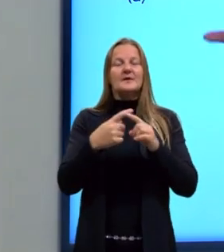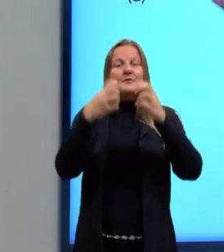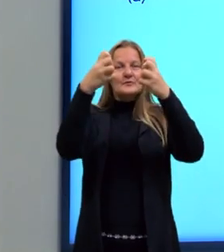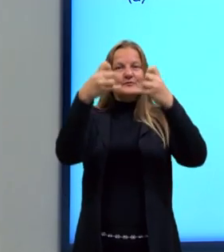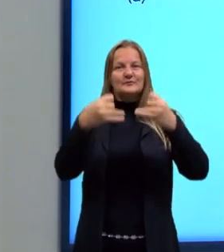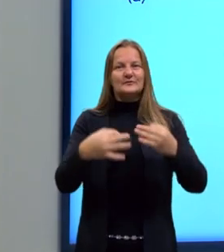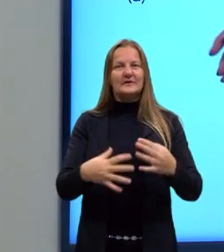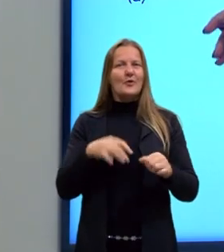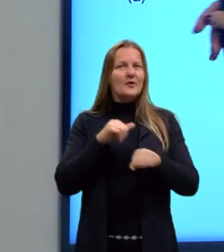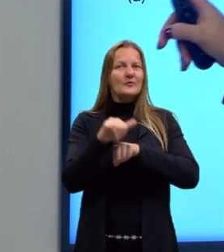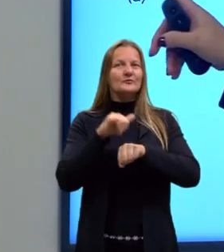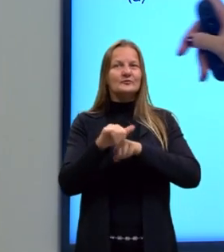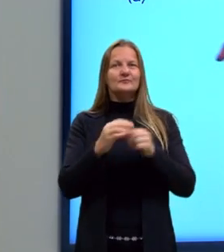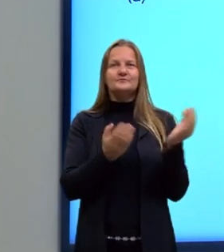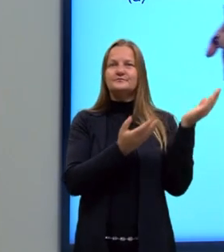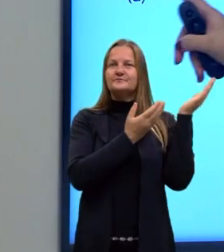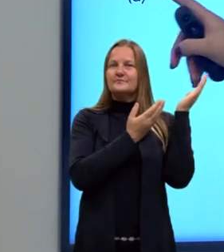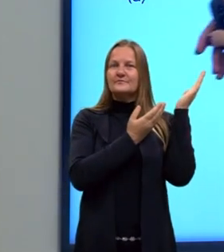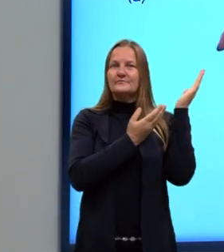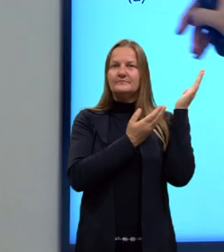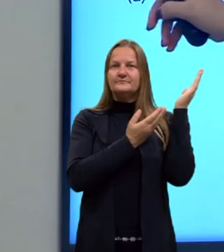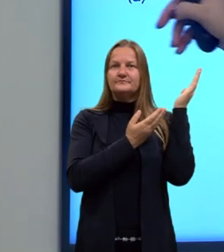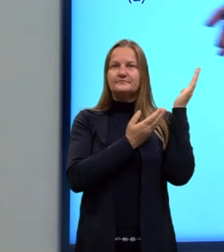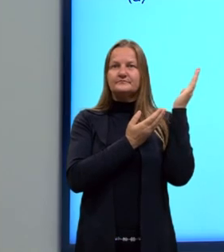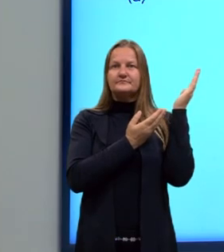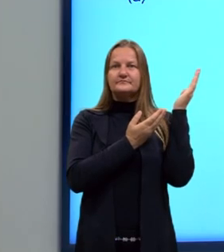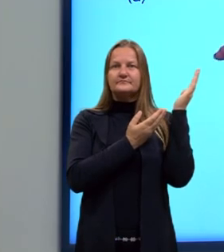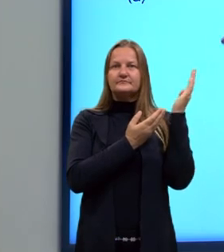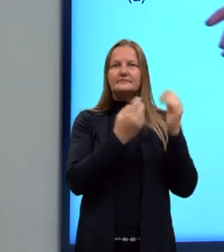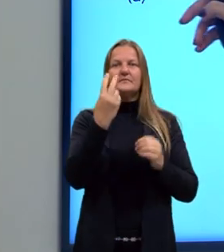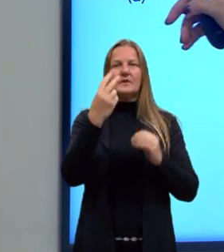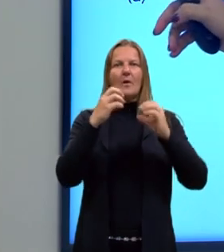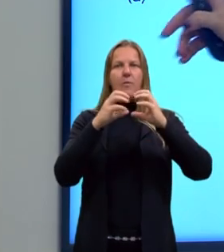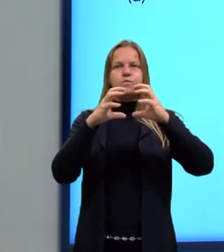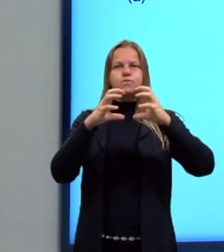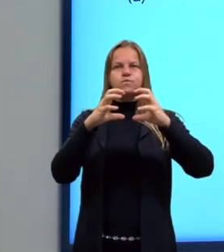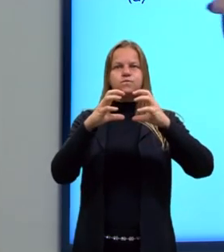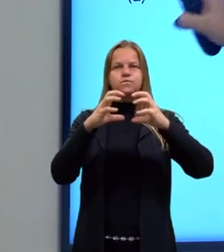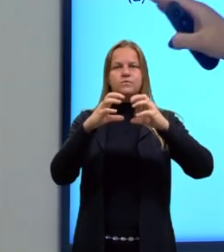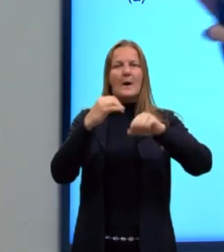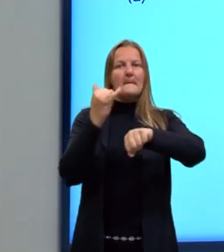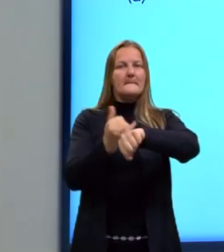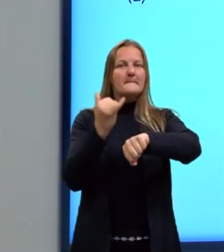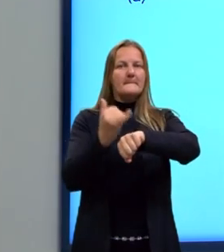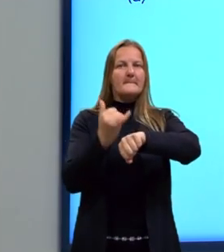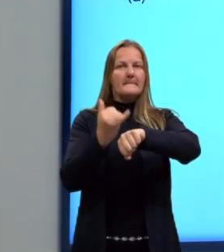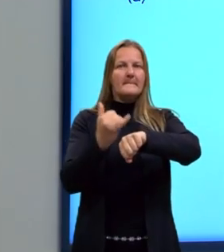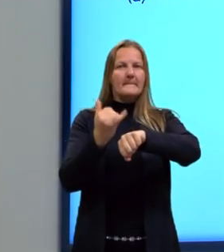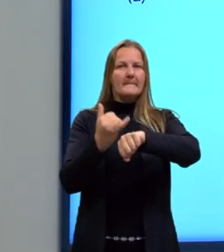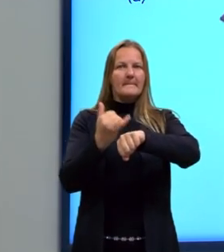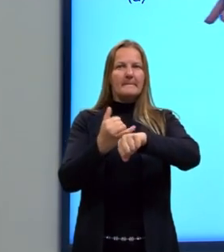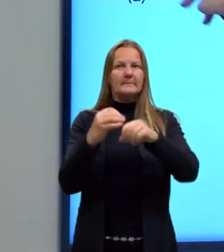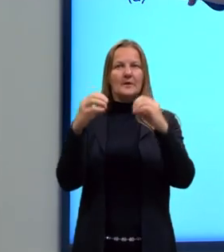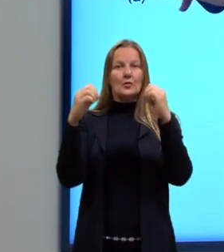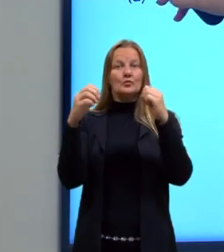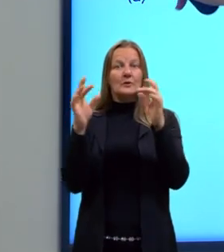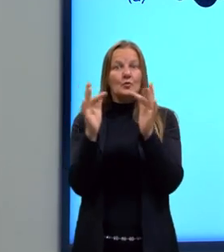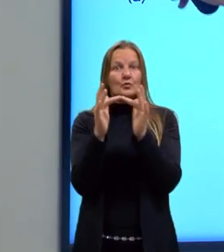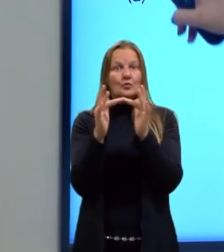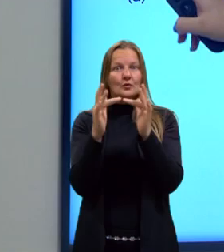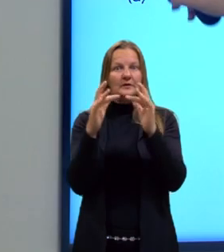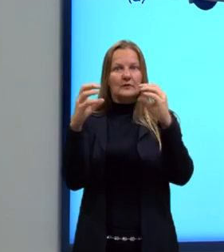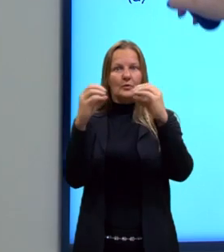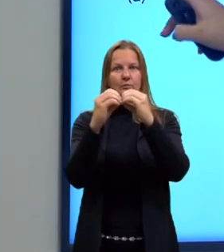para entender o que que tá acontecendo Então aqui no exemplo a gente tem duas esferas né metálicas encostadas uma na outra